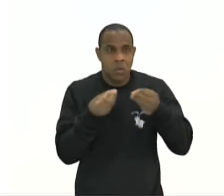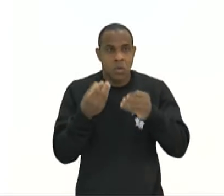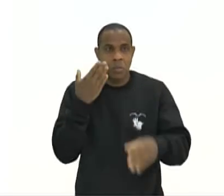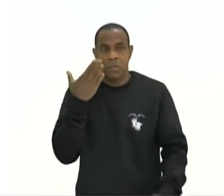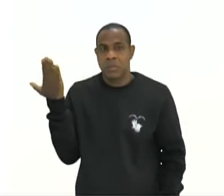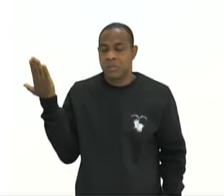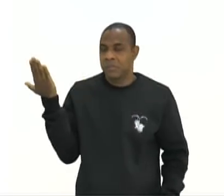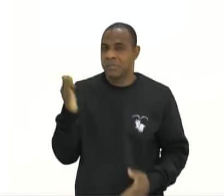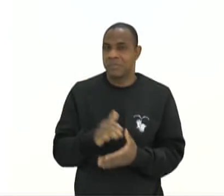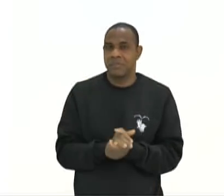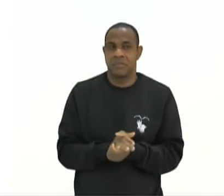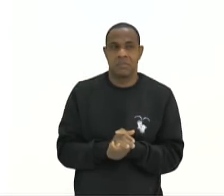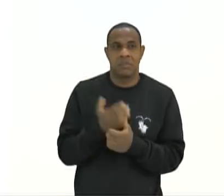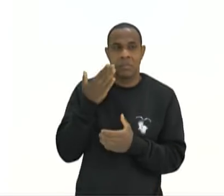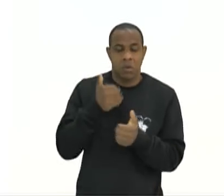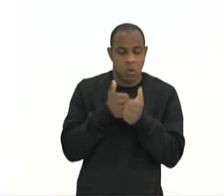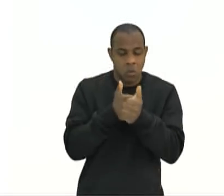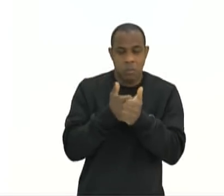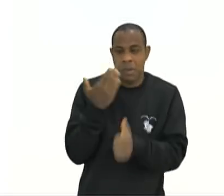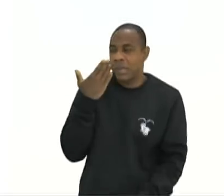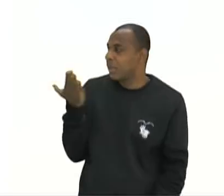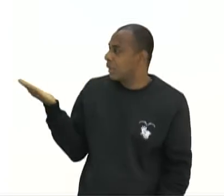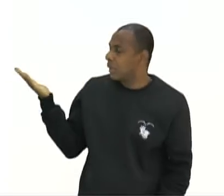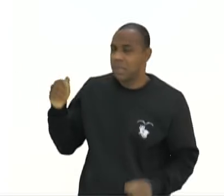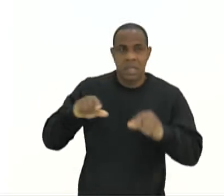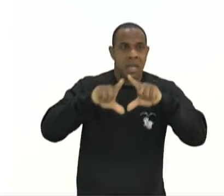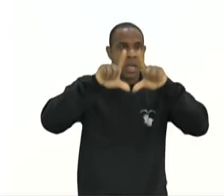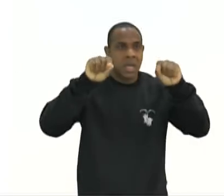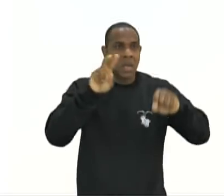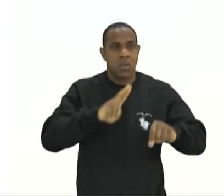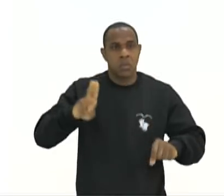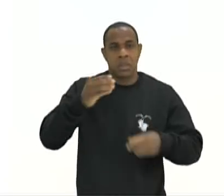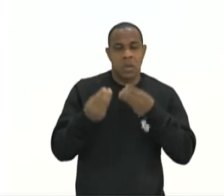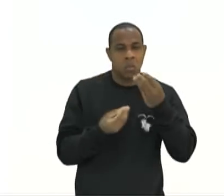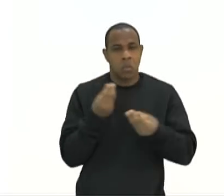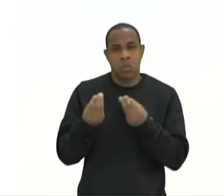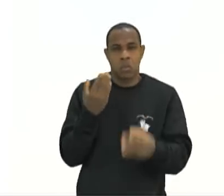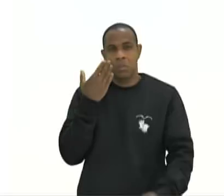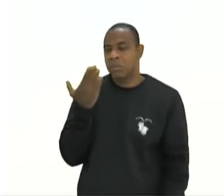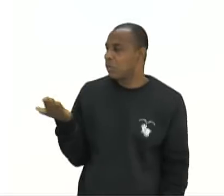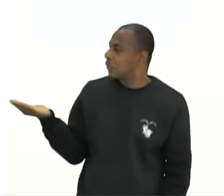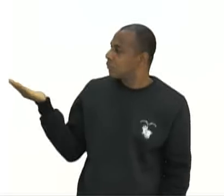1 sobre 20.000, isso vai dar o nosso correspondente a